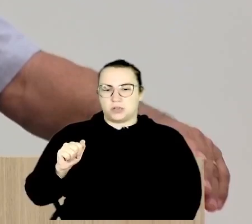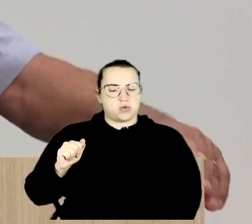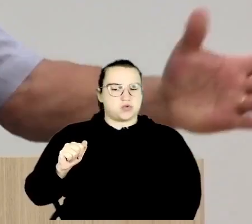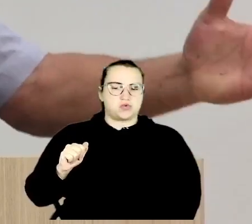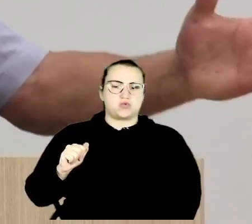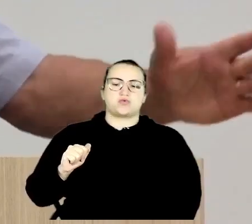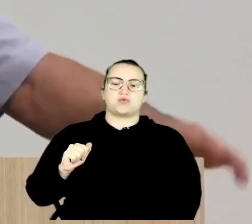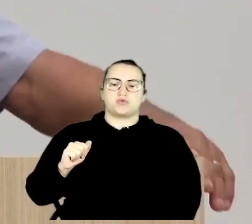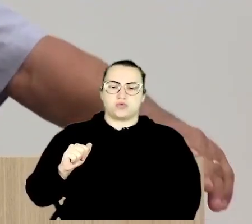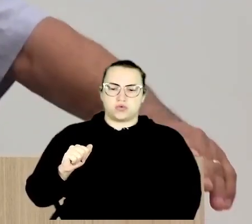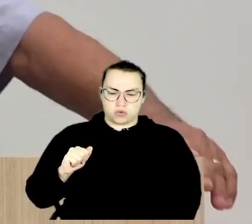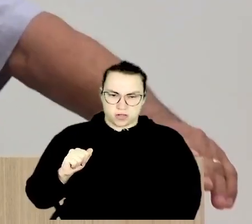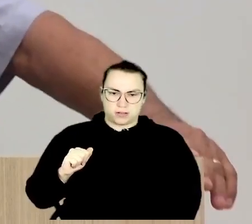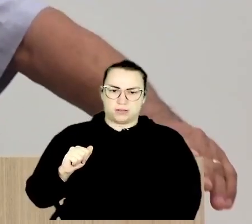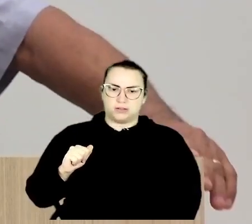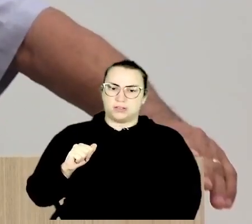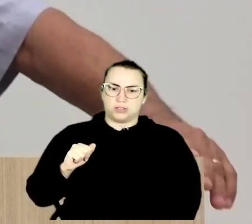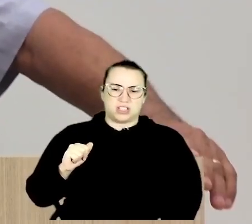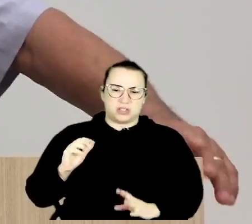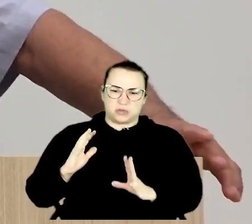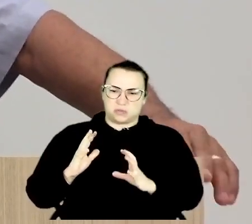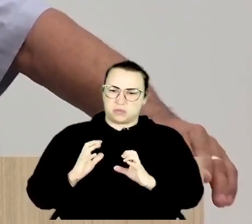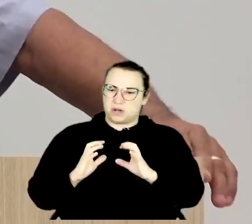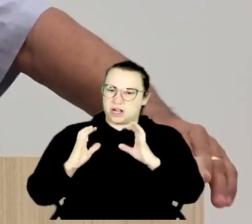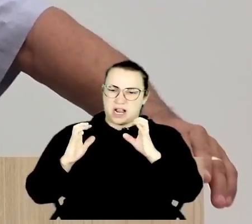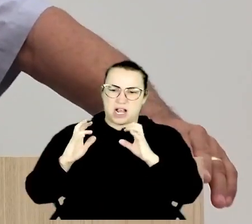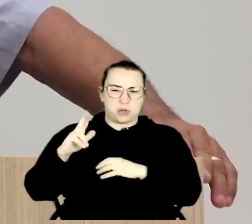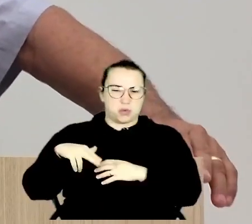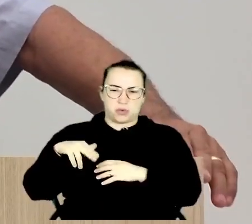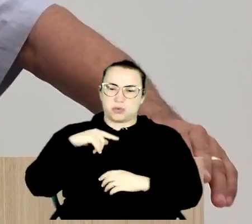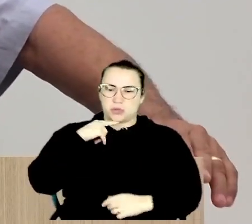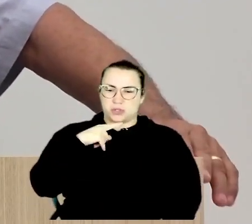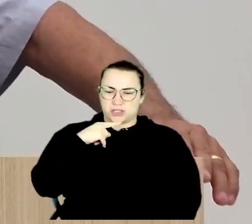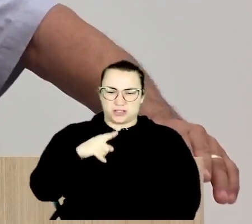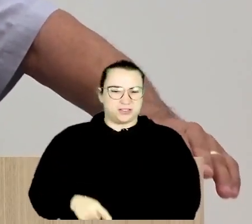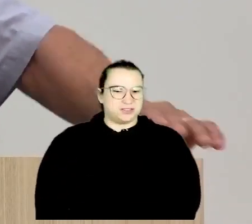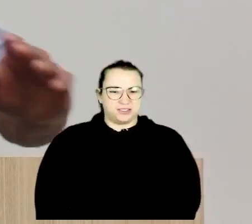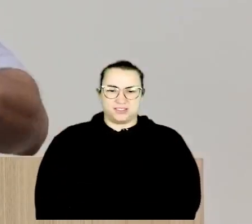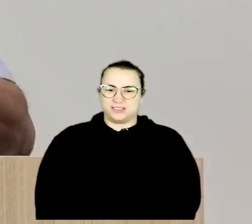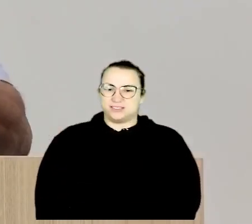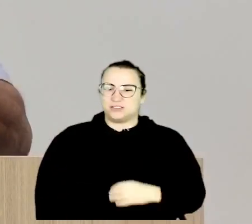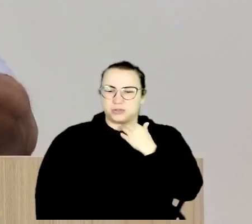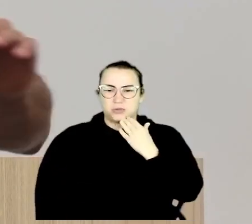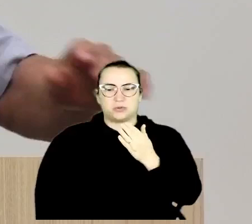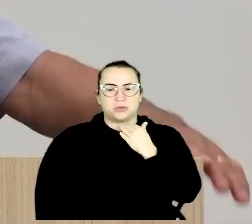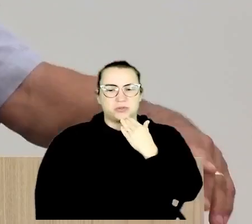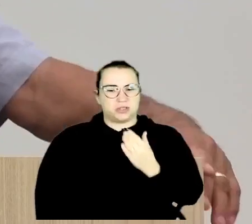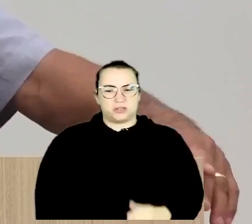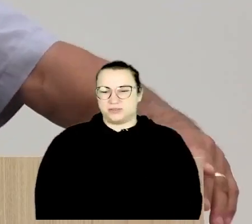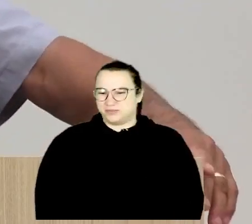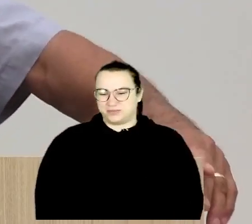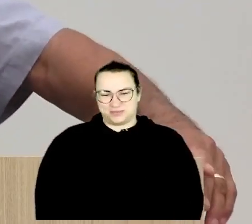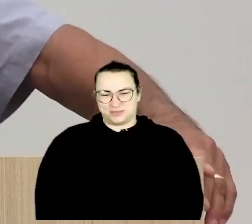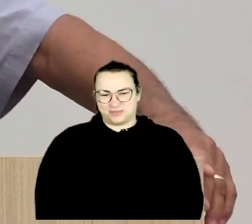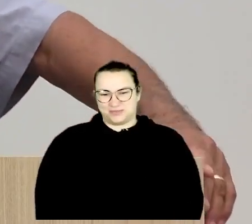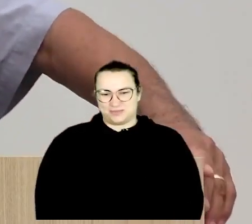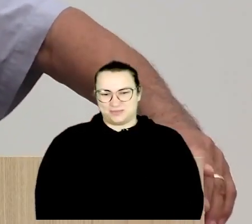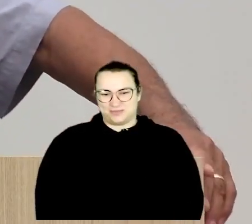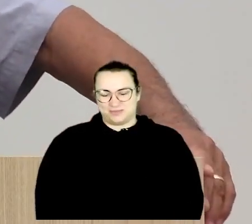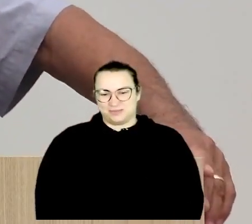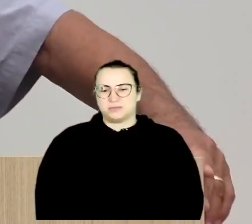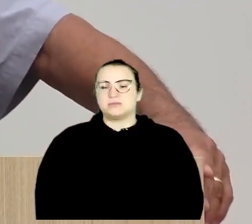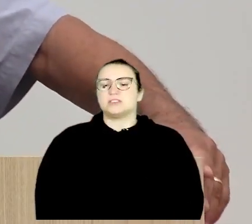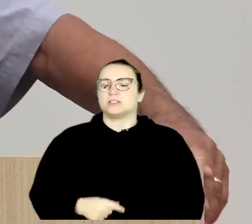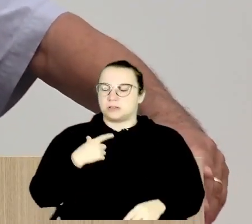indiscutivelmente, não consigo brigar com ela, dona Silvia. Tereza não tem jeito de brigar com ela. E trabalho